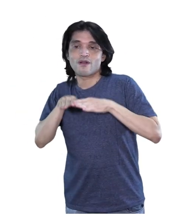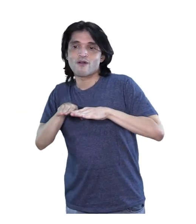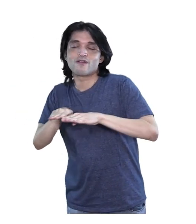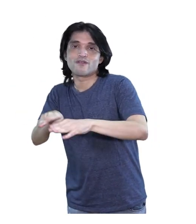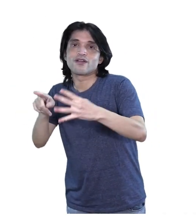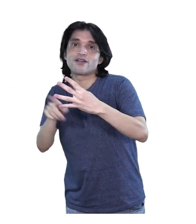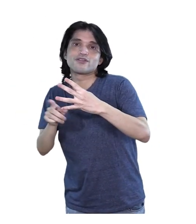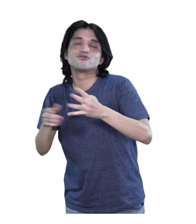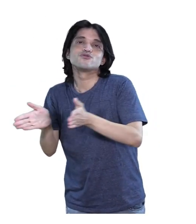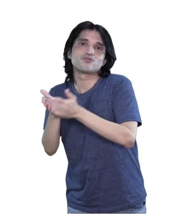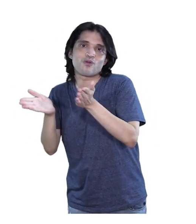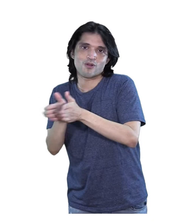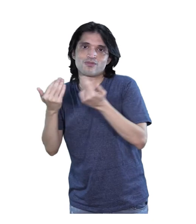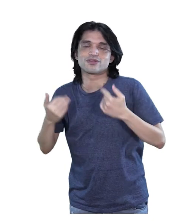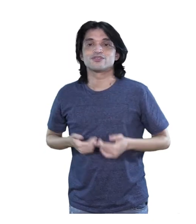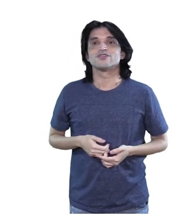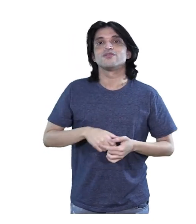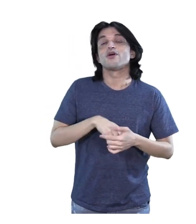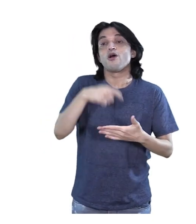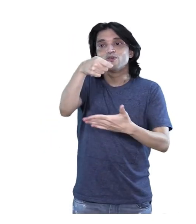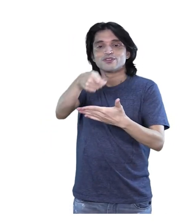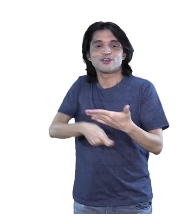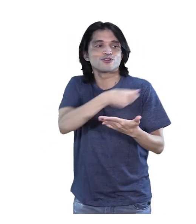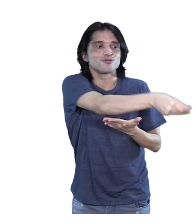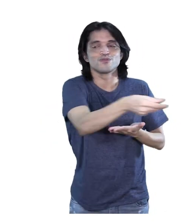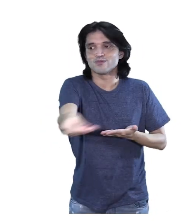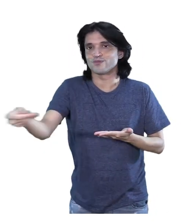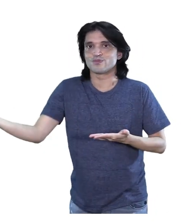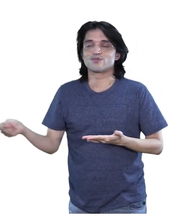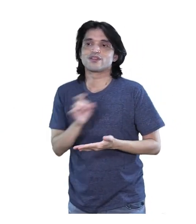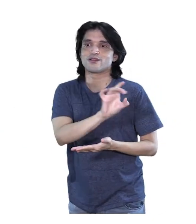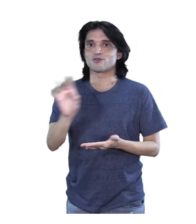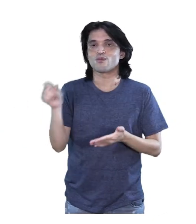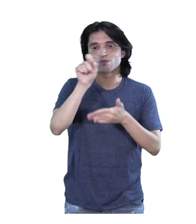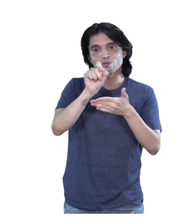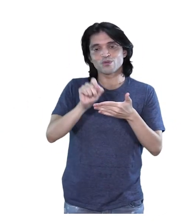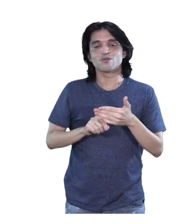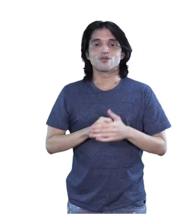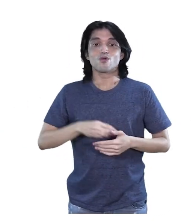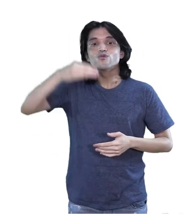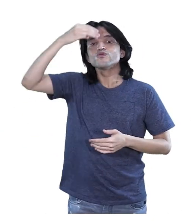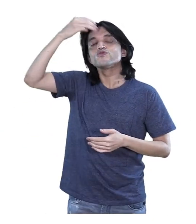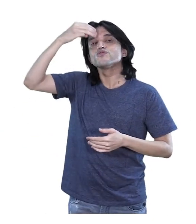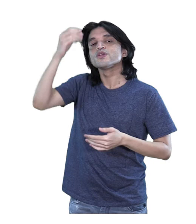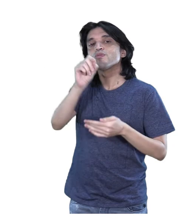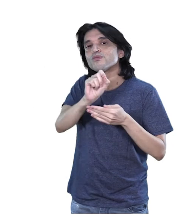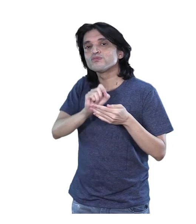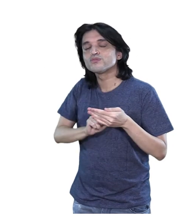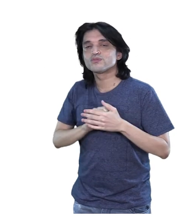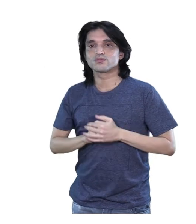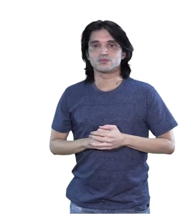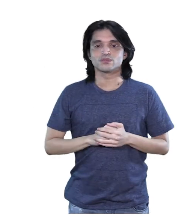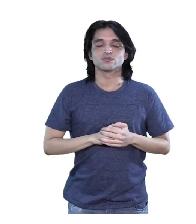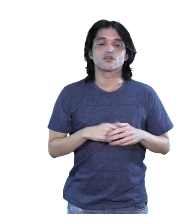que lhe conveio. O sobrinho fez a seguinte pontuação: deixo meus bens à minha irmã?